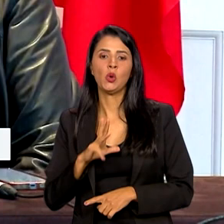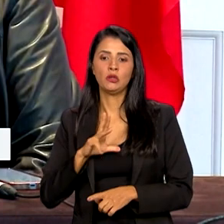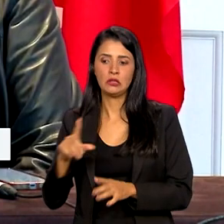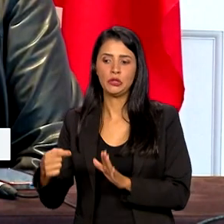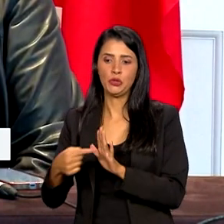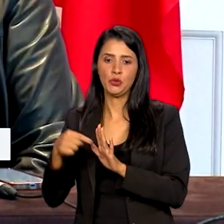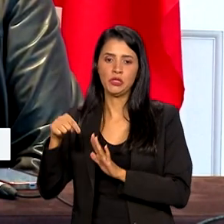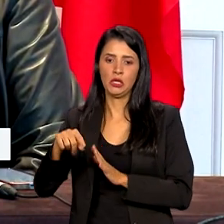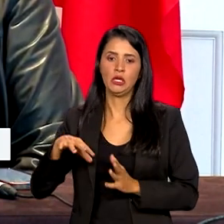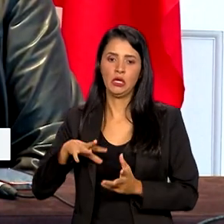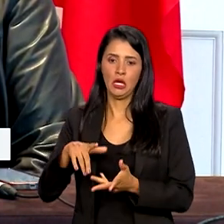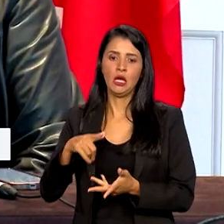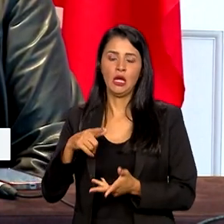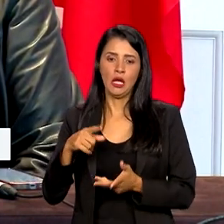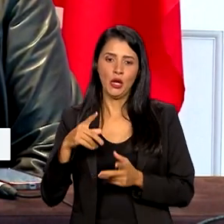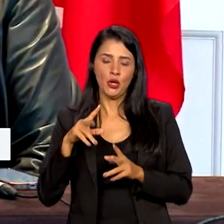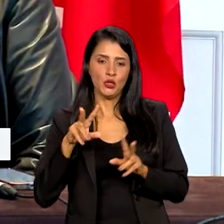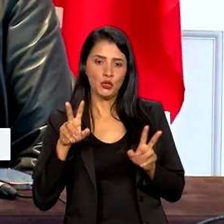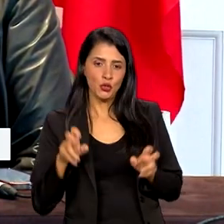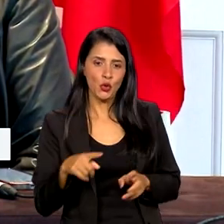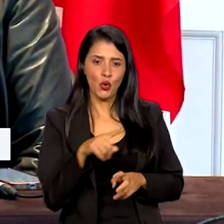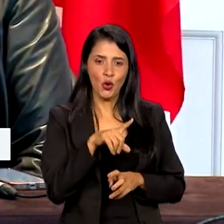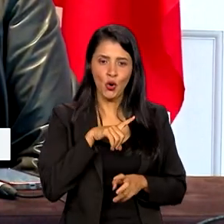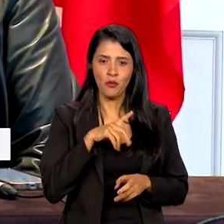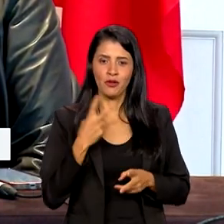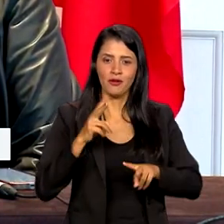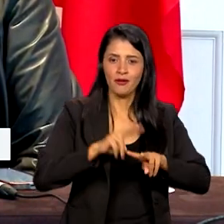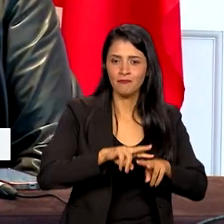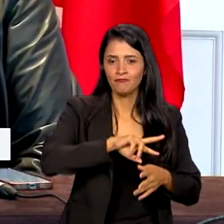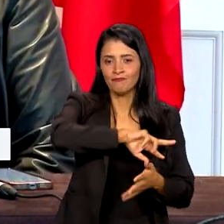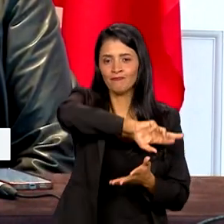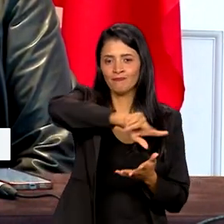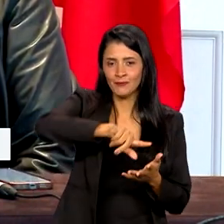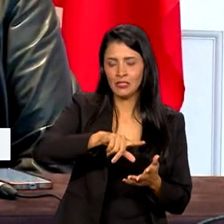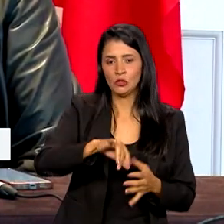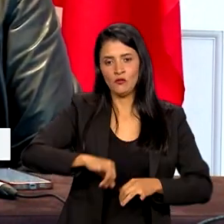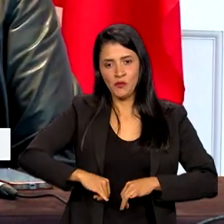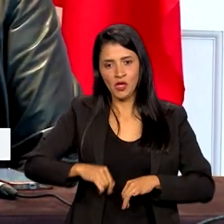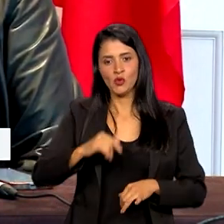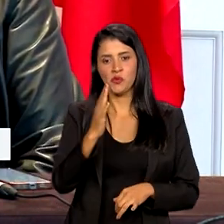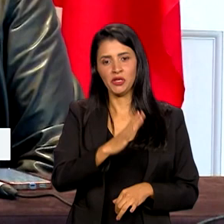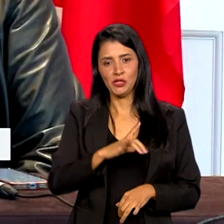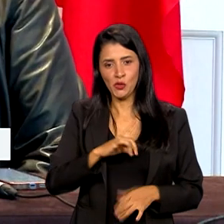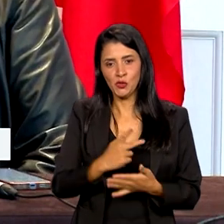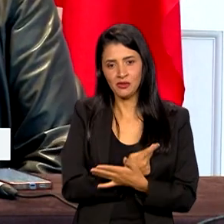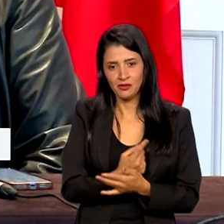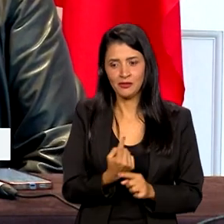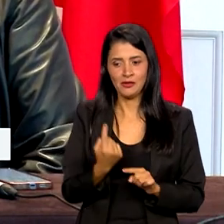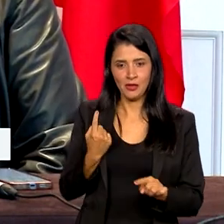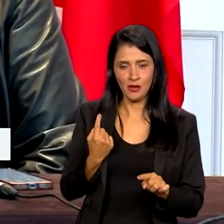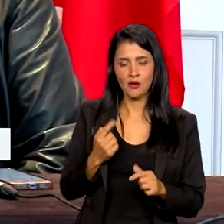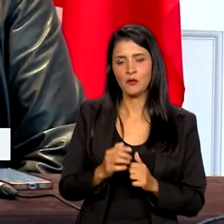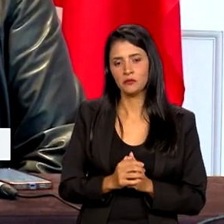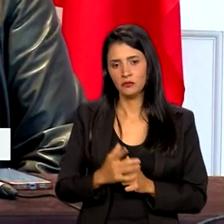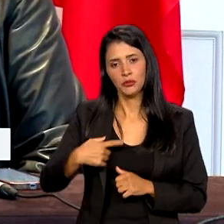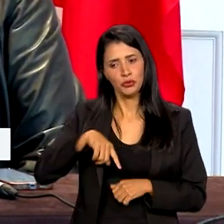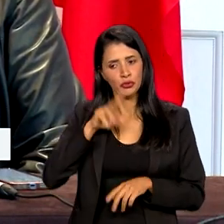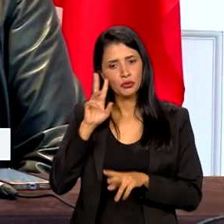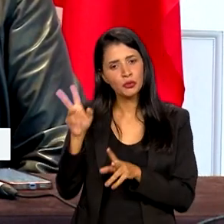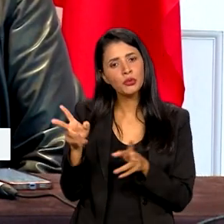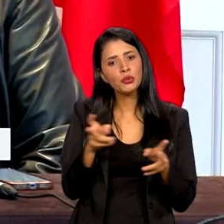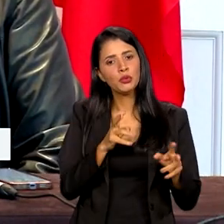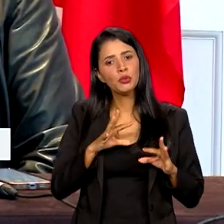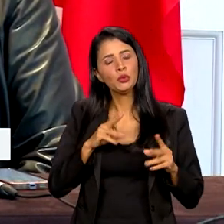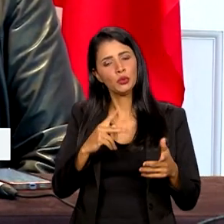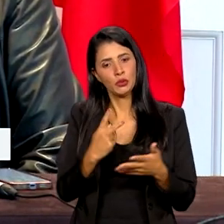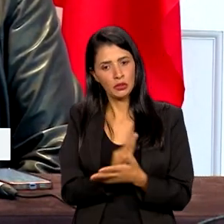internacional de todos os descalabros pelos quais o Brasil passava, e que nós vimos muito bem em tudo o que